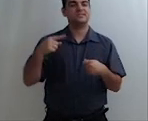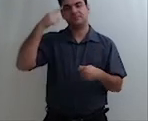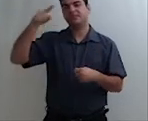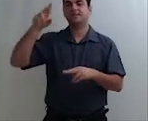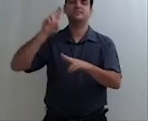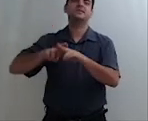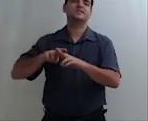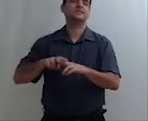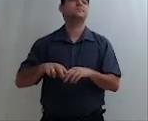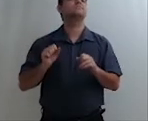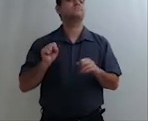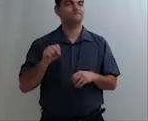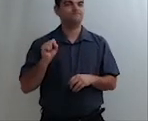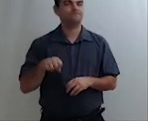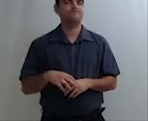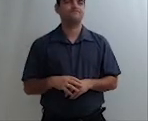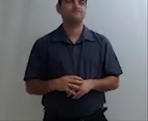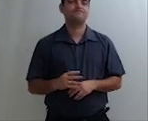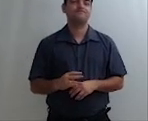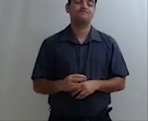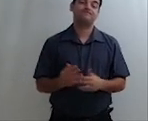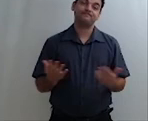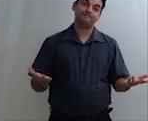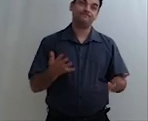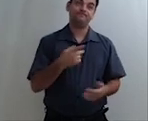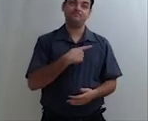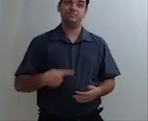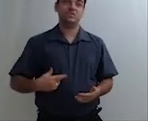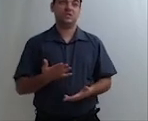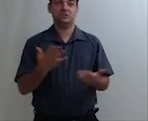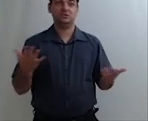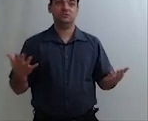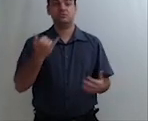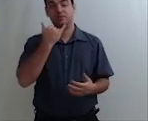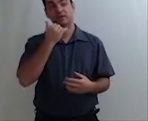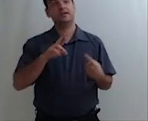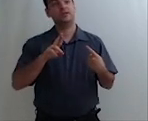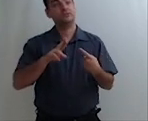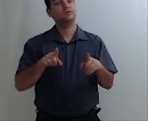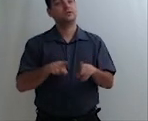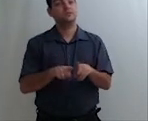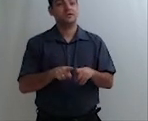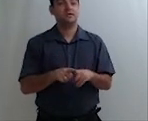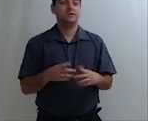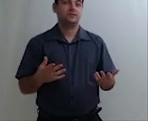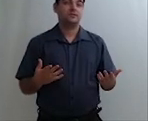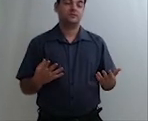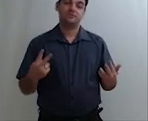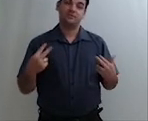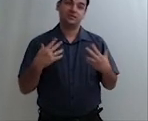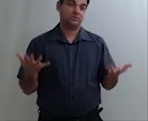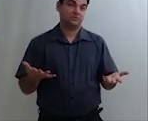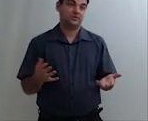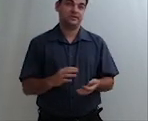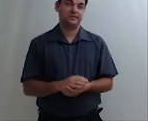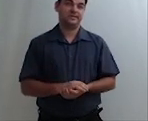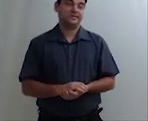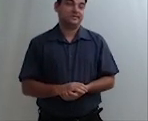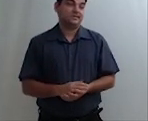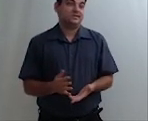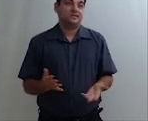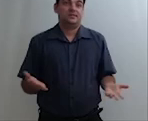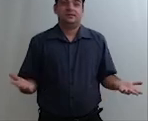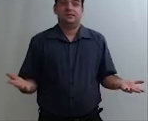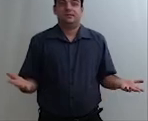ordem pública senhor presidente senhor relator senhora ministros senhores ministros ora a me